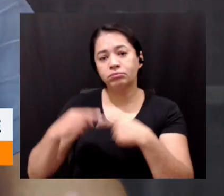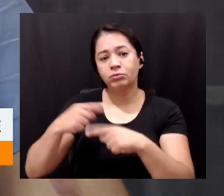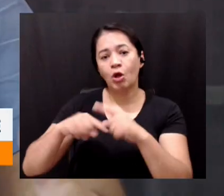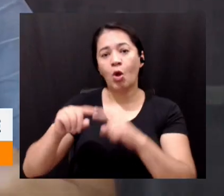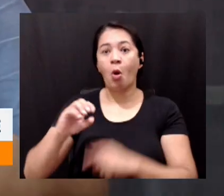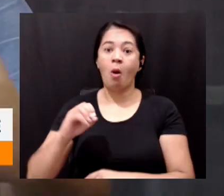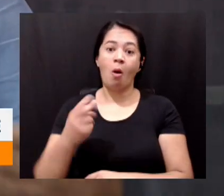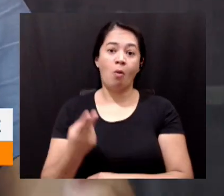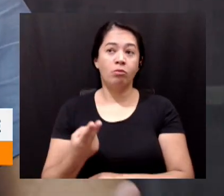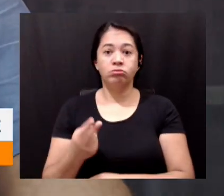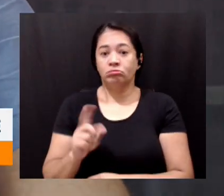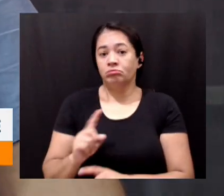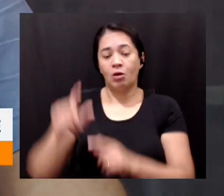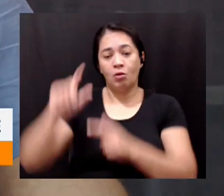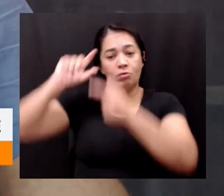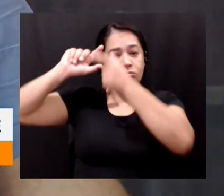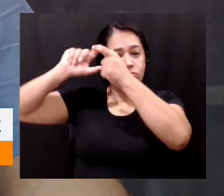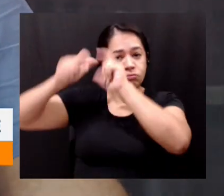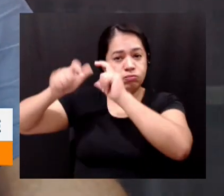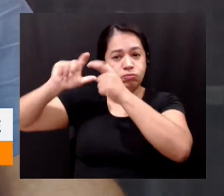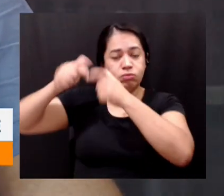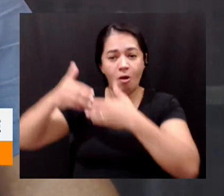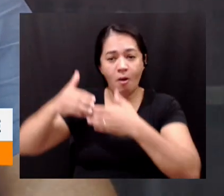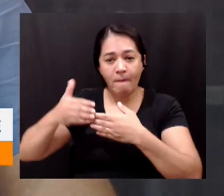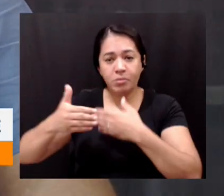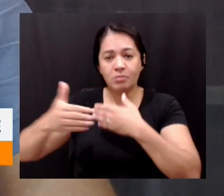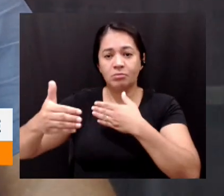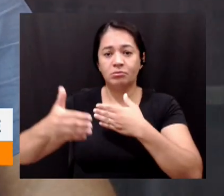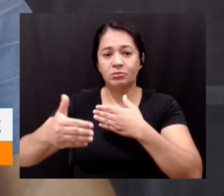partir, né, das variáveis que ela encontra durante a vida dela.